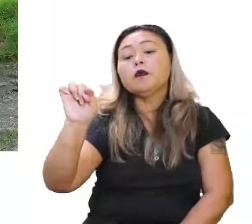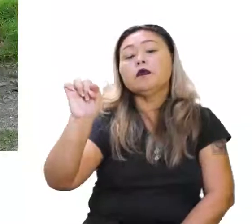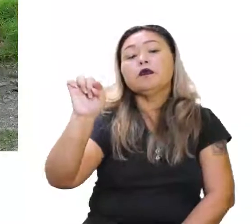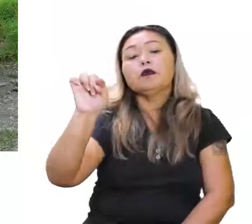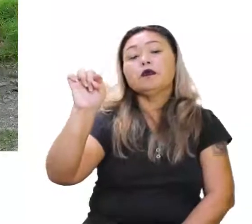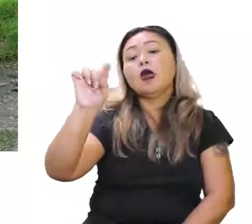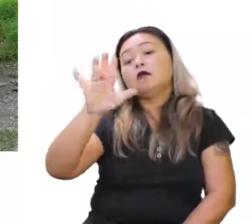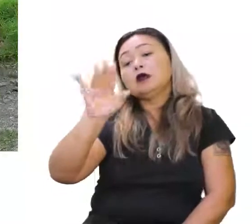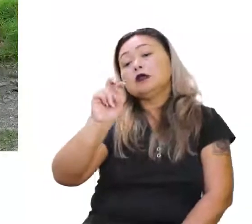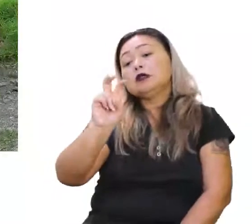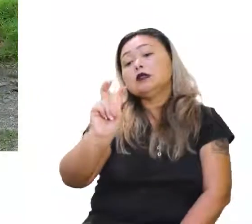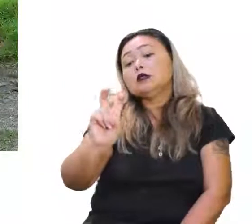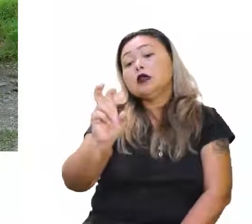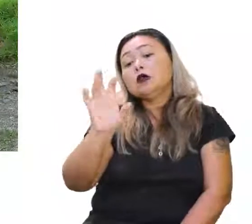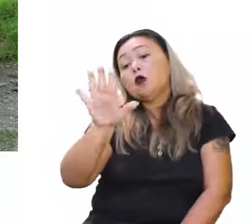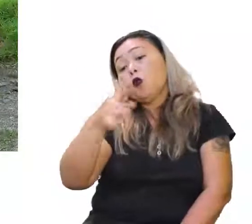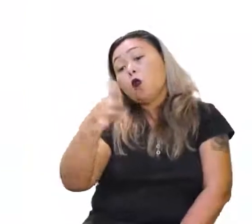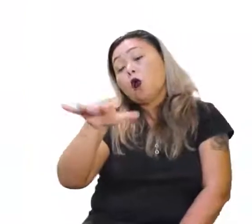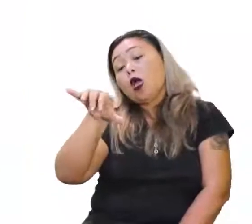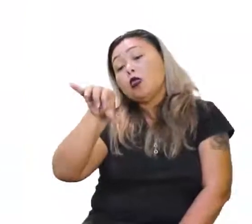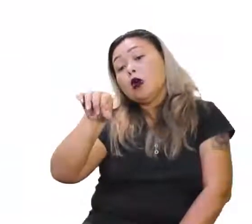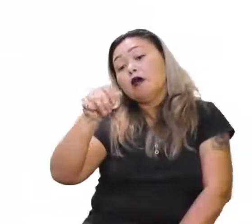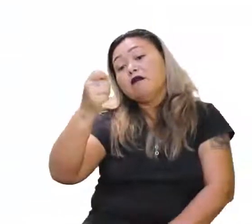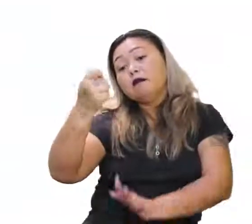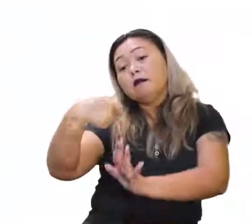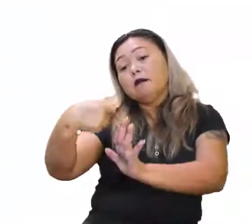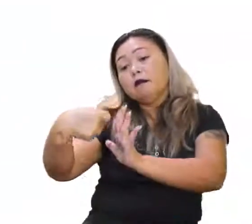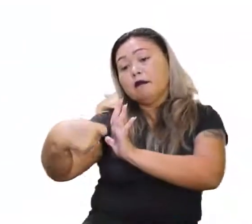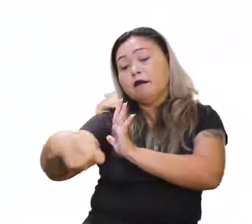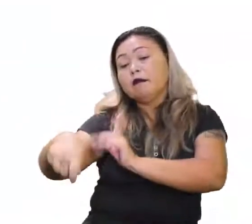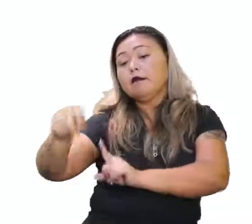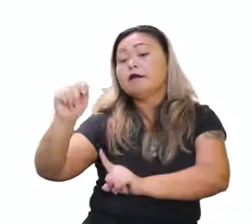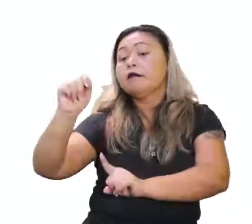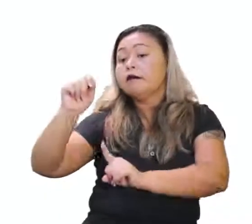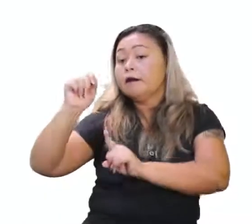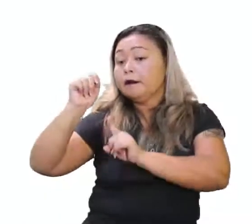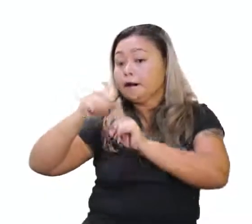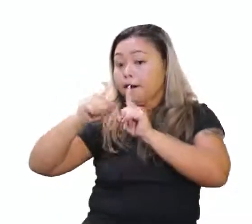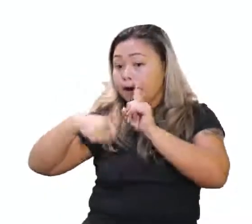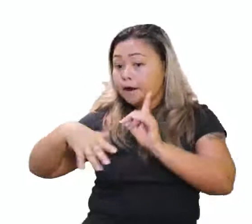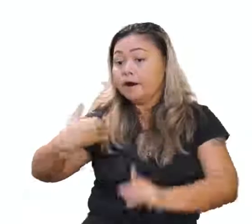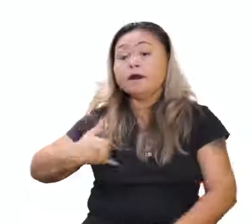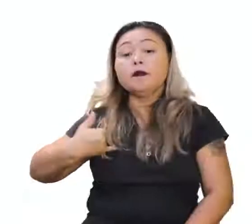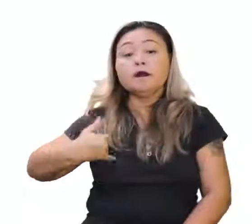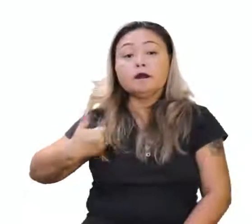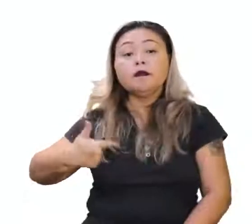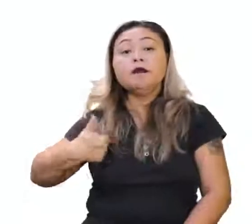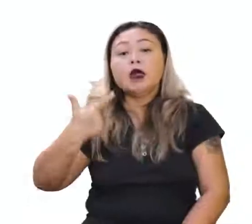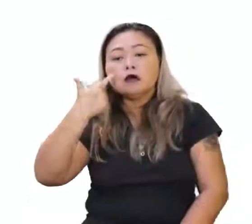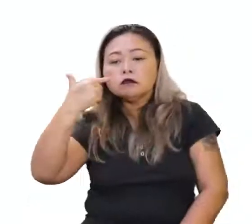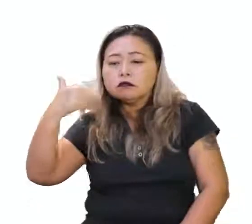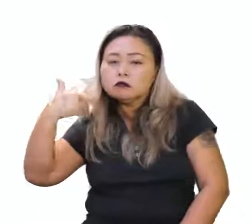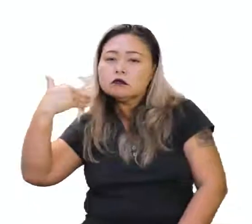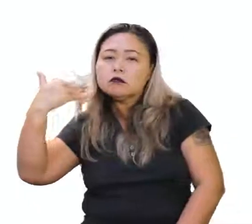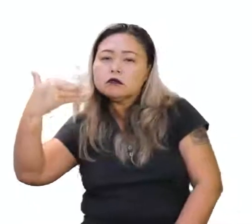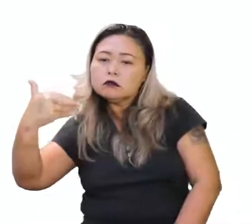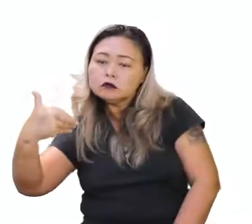5 a 9 meses de idade, tanto fêmea quanto o macho. E o processo de